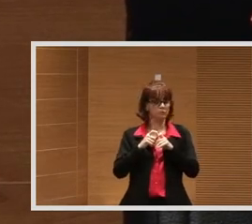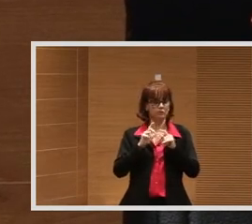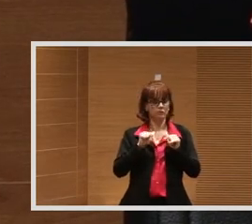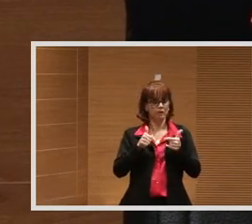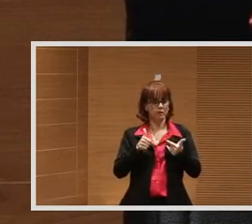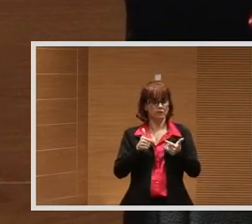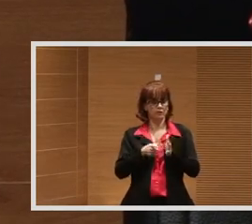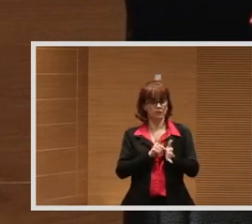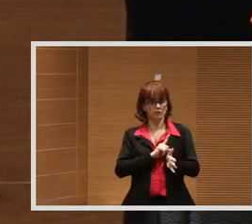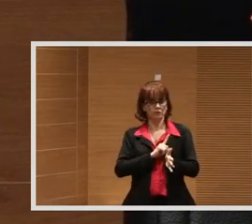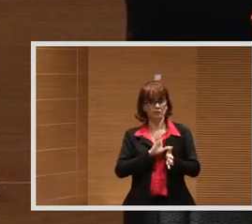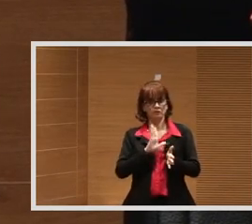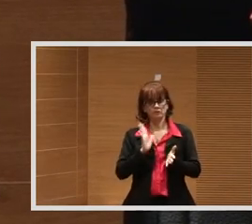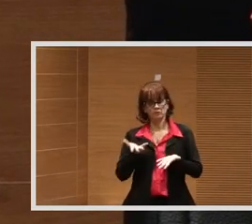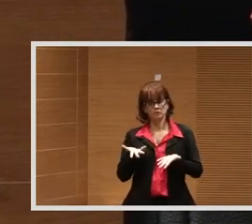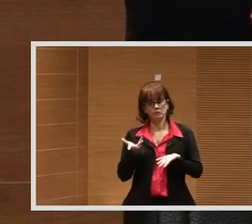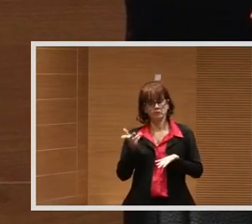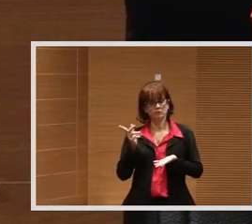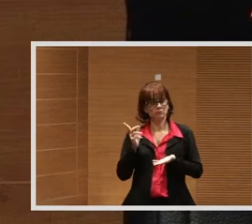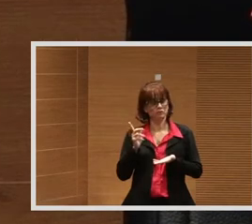na verdade,